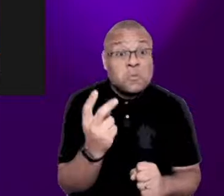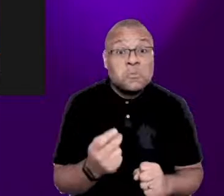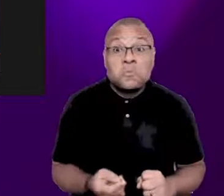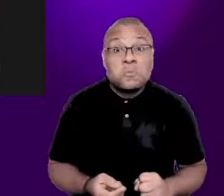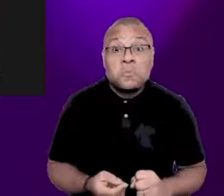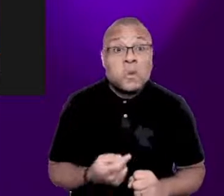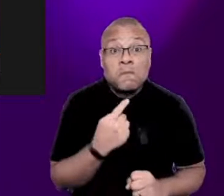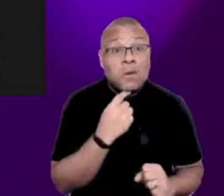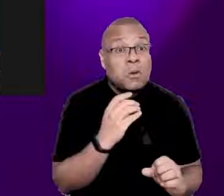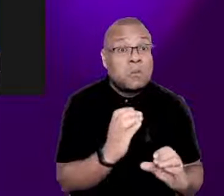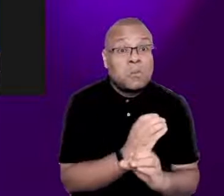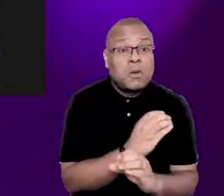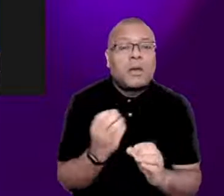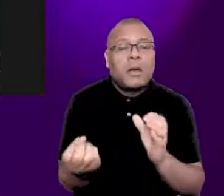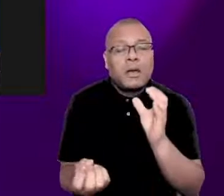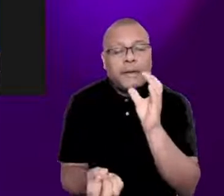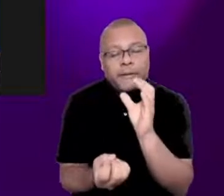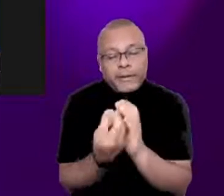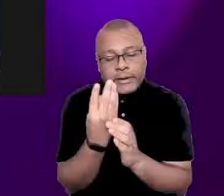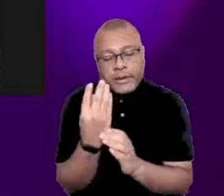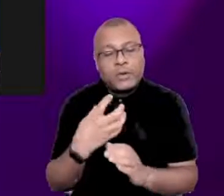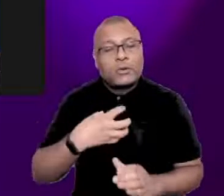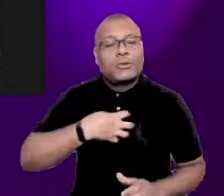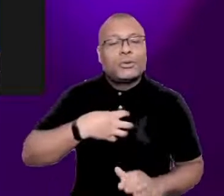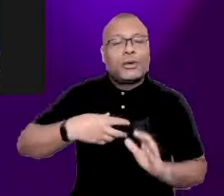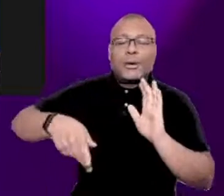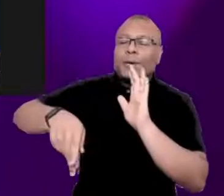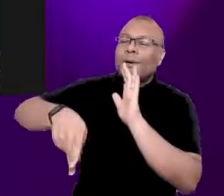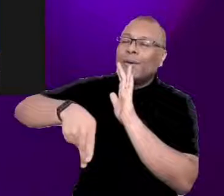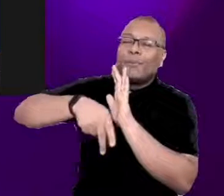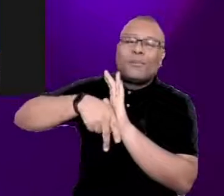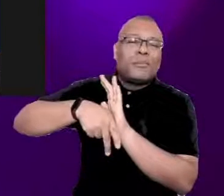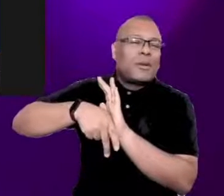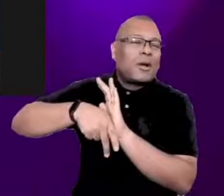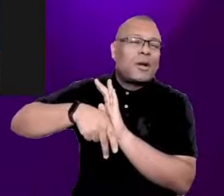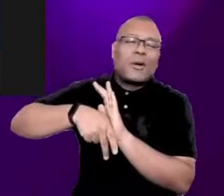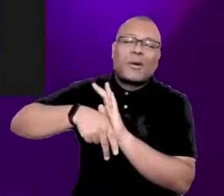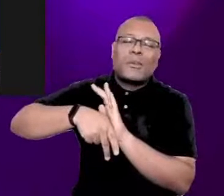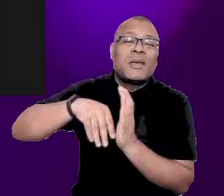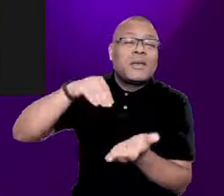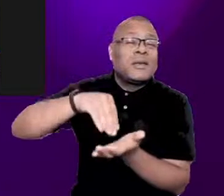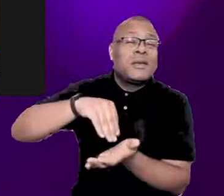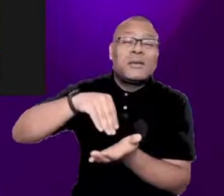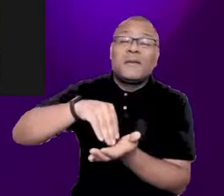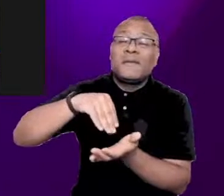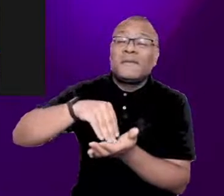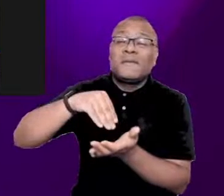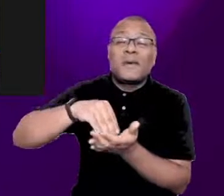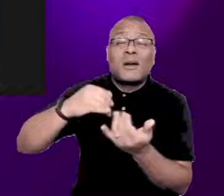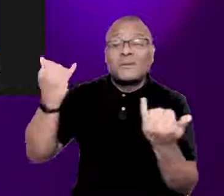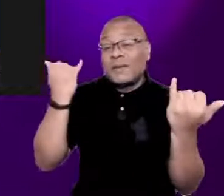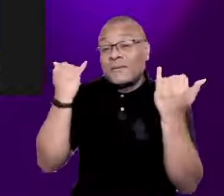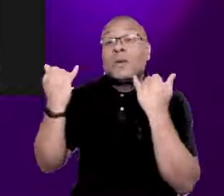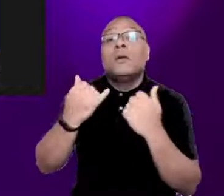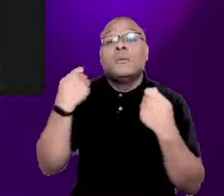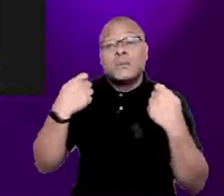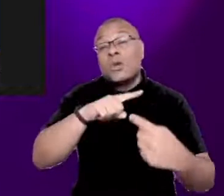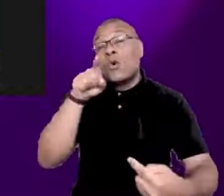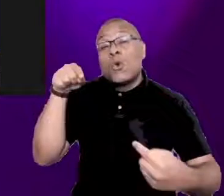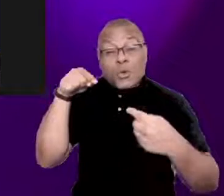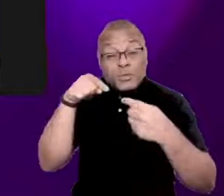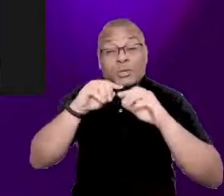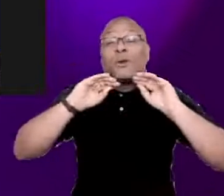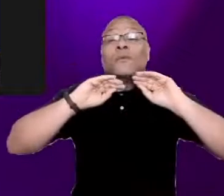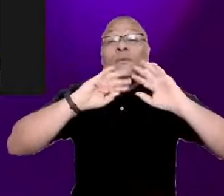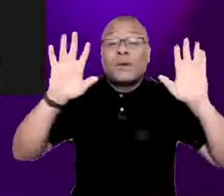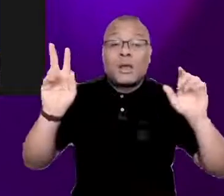desfecho sobre custo, eles criam a própria equação e de uma maneira muito mais vaga do que a gente precisa. Nós precisamos de objetividade. Então, é o